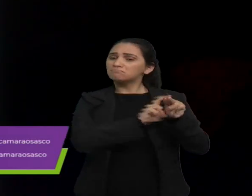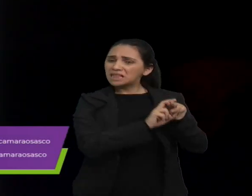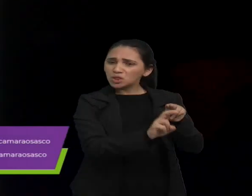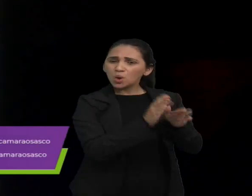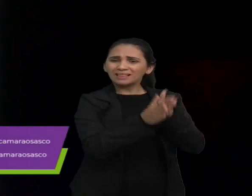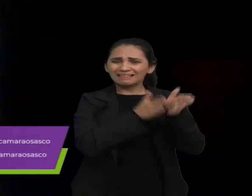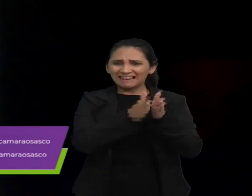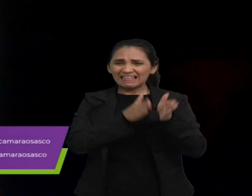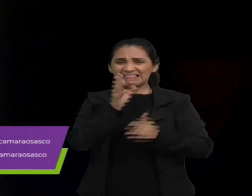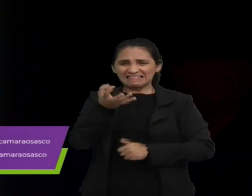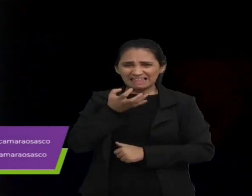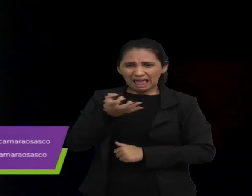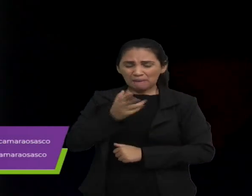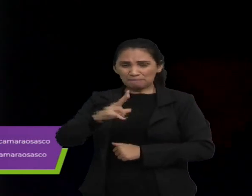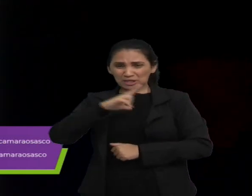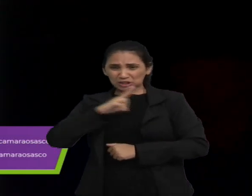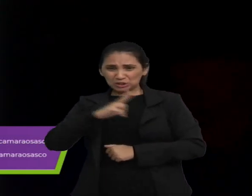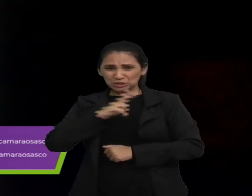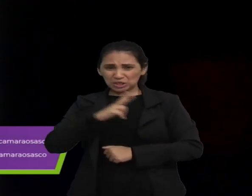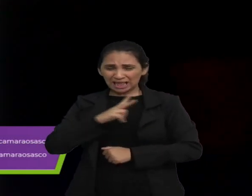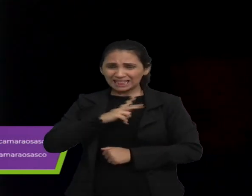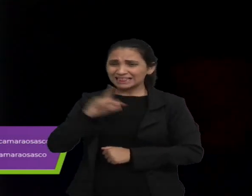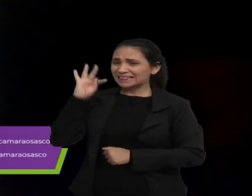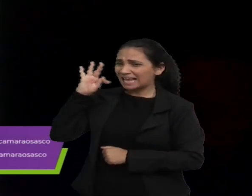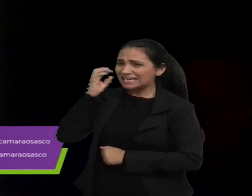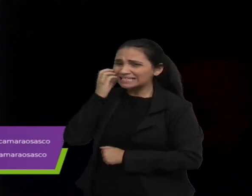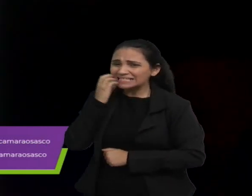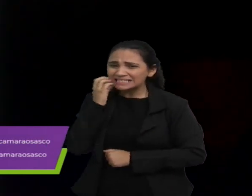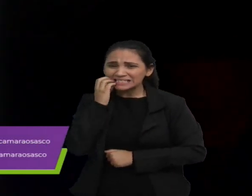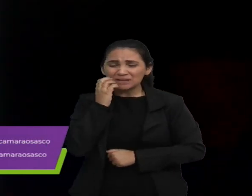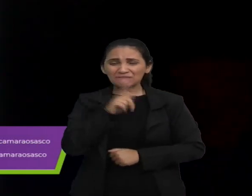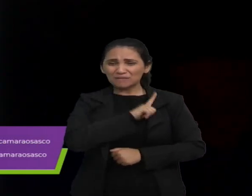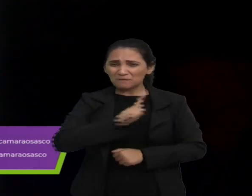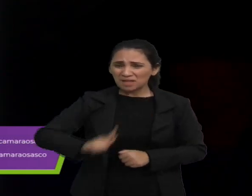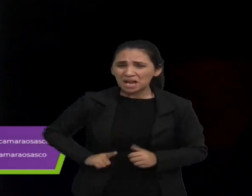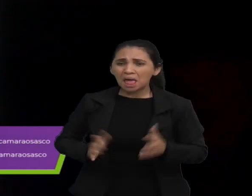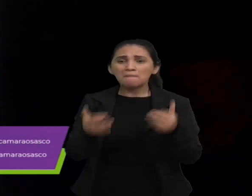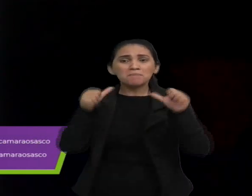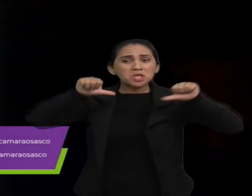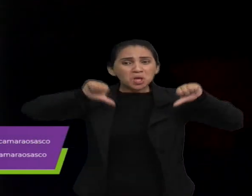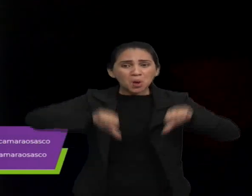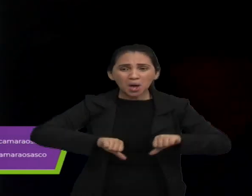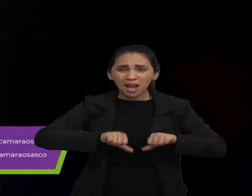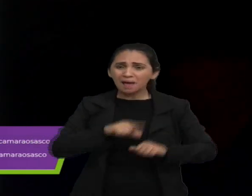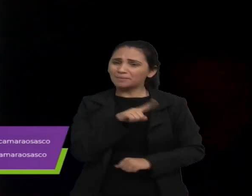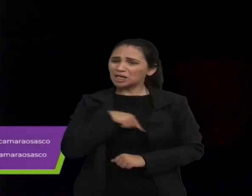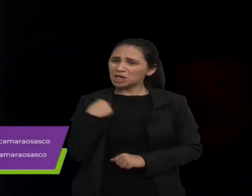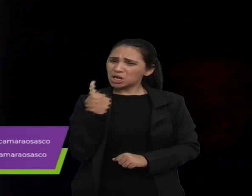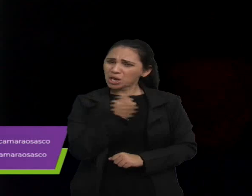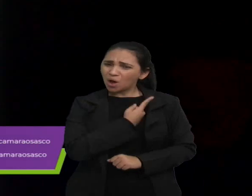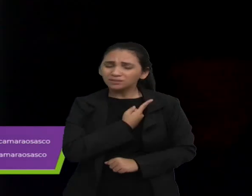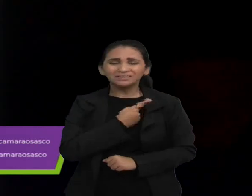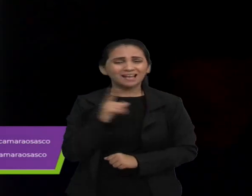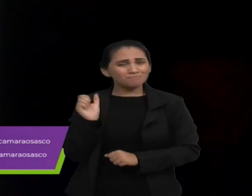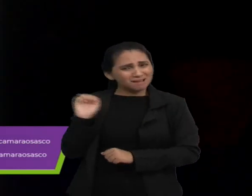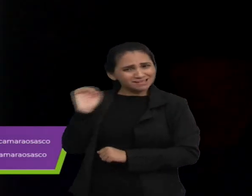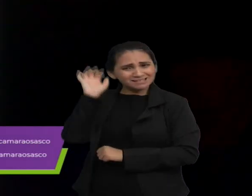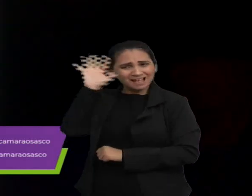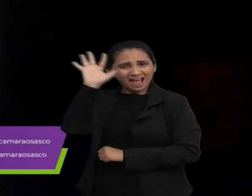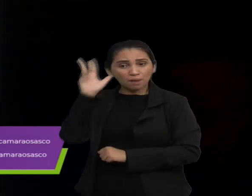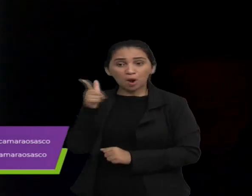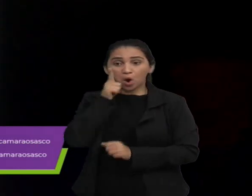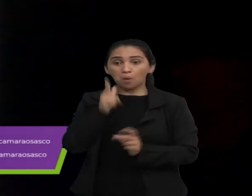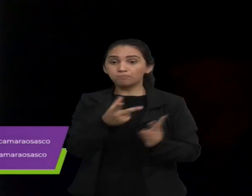que querem privatizar, o Tarciso está querendo privatizar, para piorar o serviço para a população, aumentar a tarifa, tudo isso só para dar